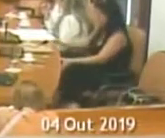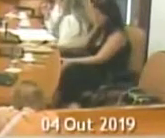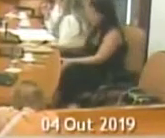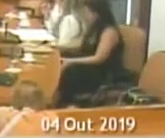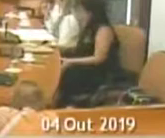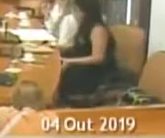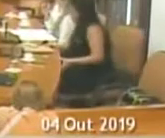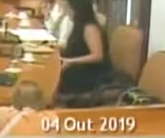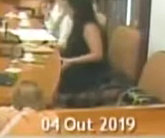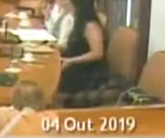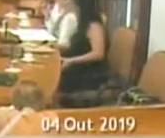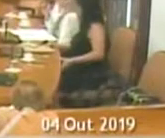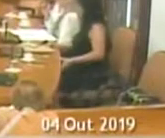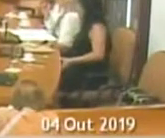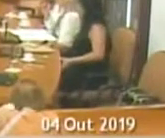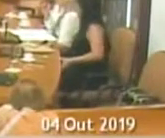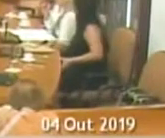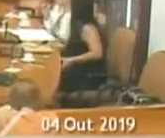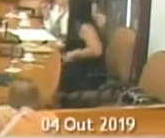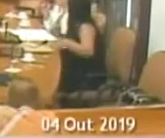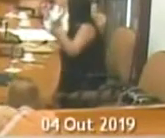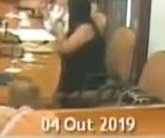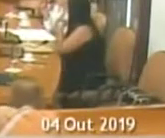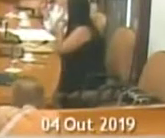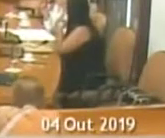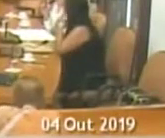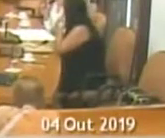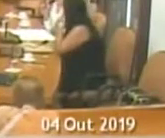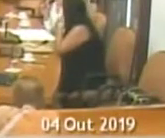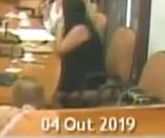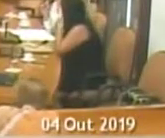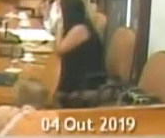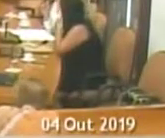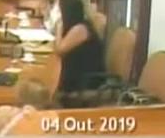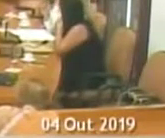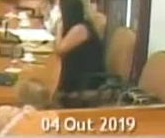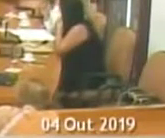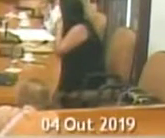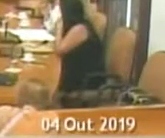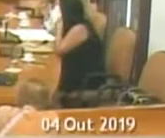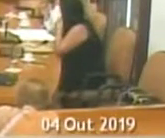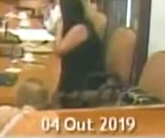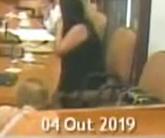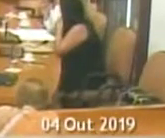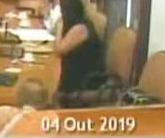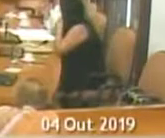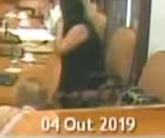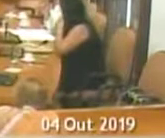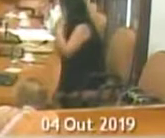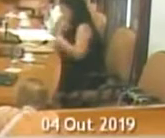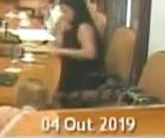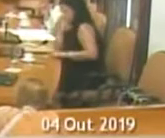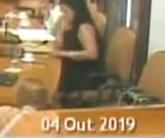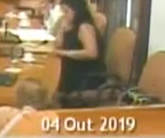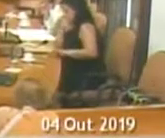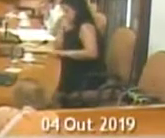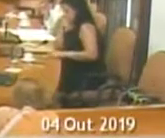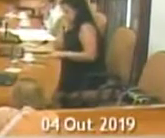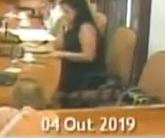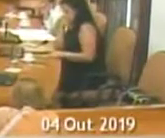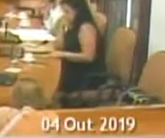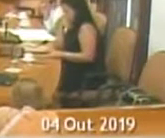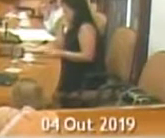de fotografia para que os professores pudessem ter o uso de uma ferramenta diferenciada usando